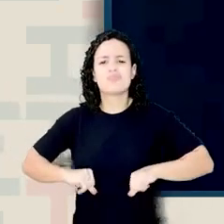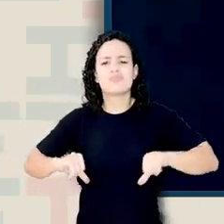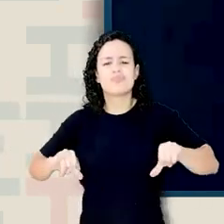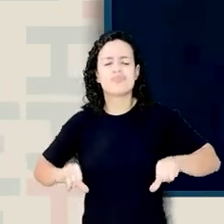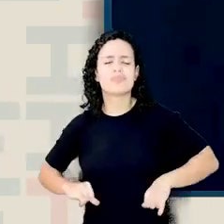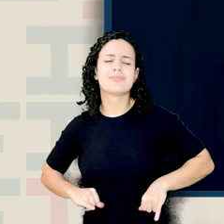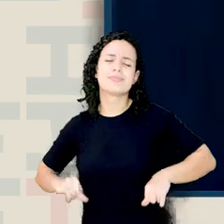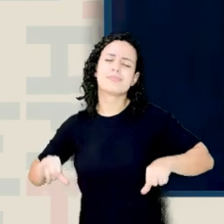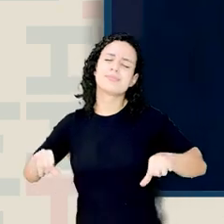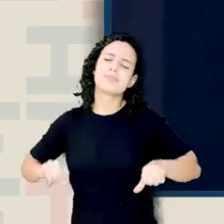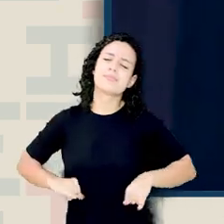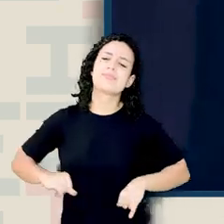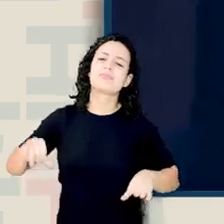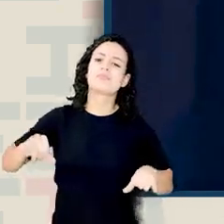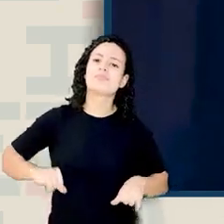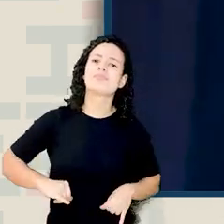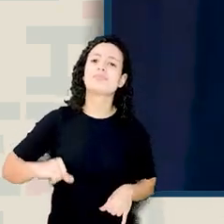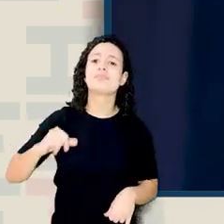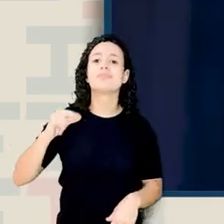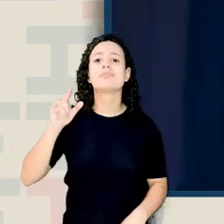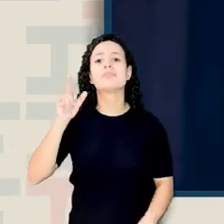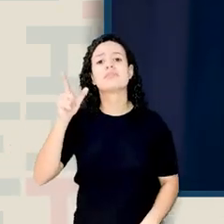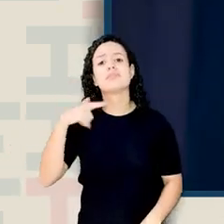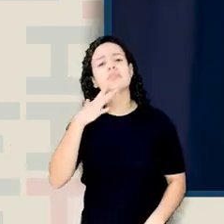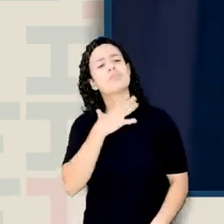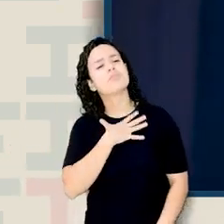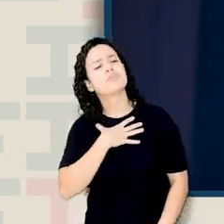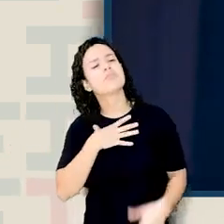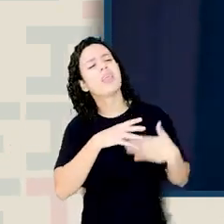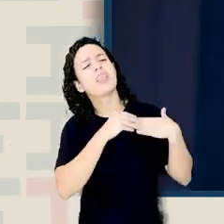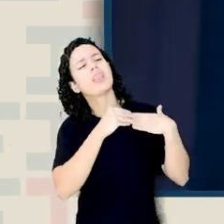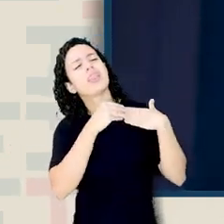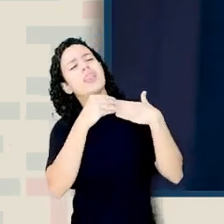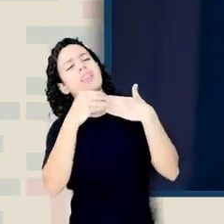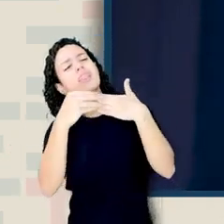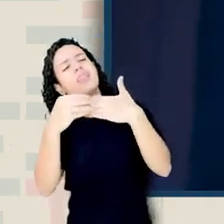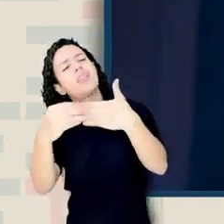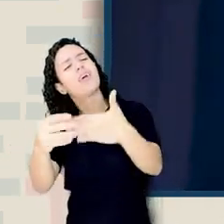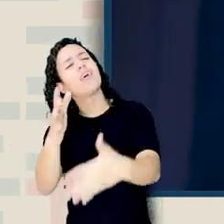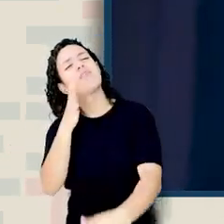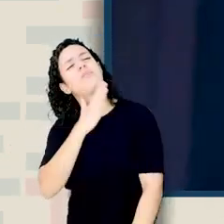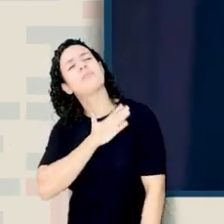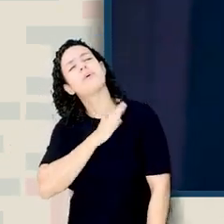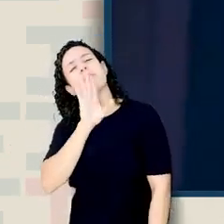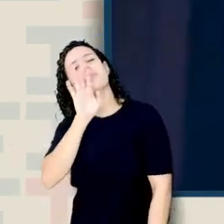Me leva, meu bem, me leva